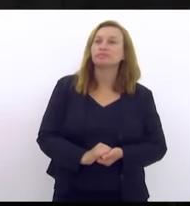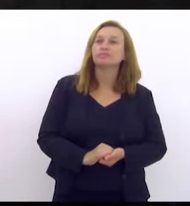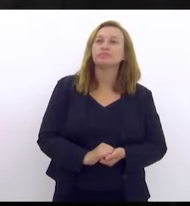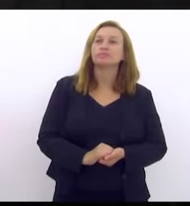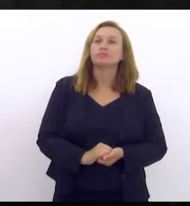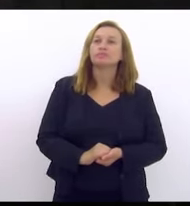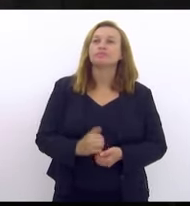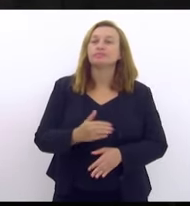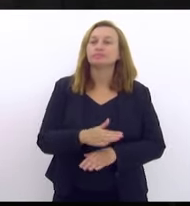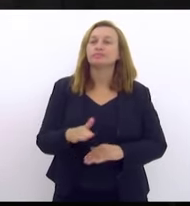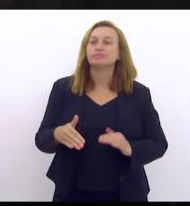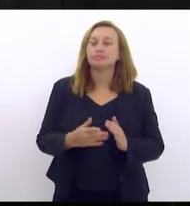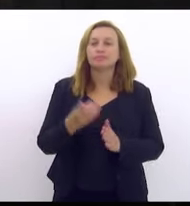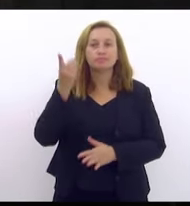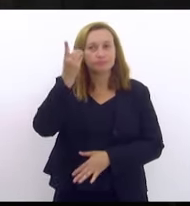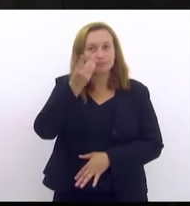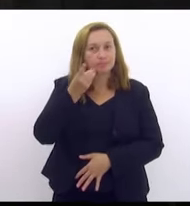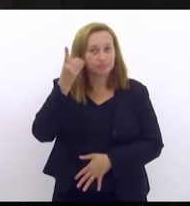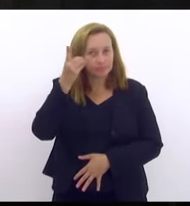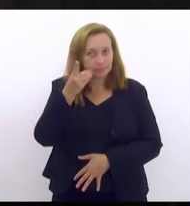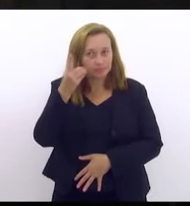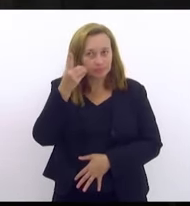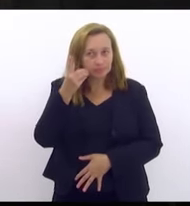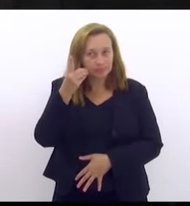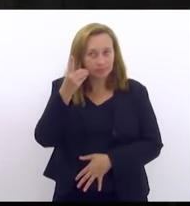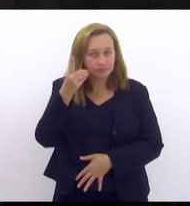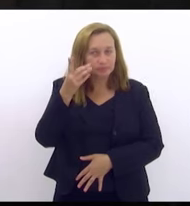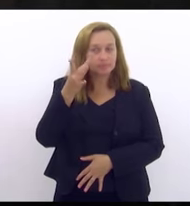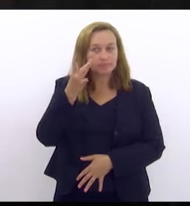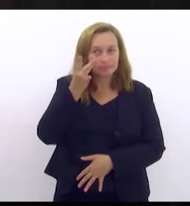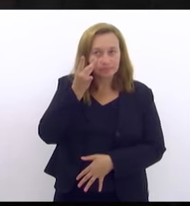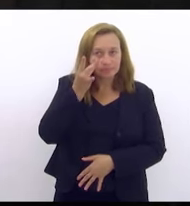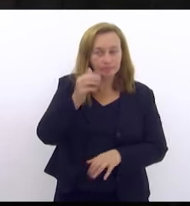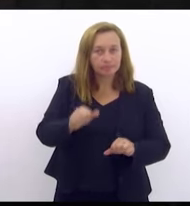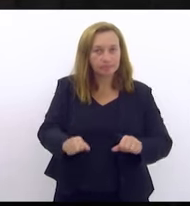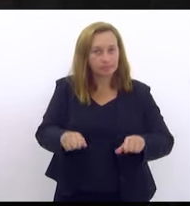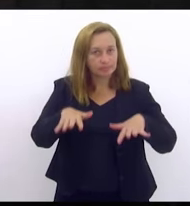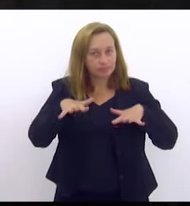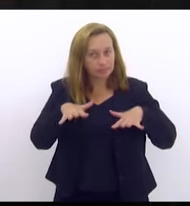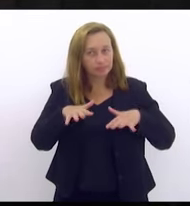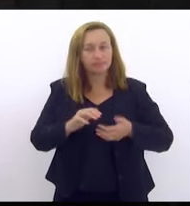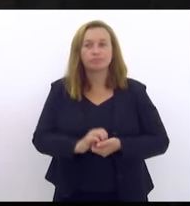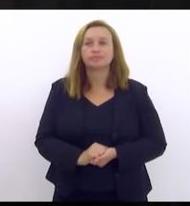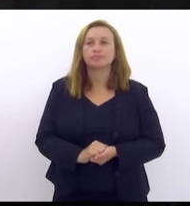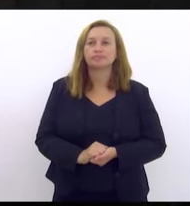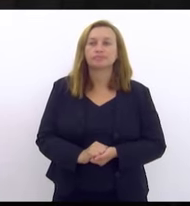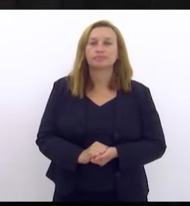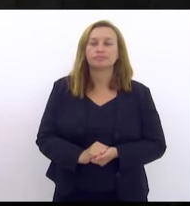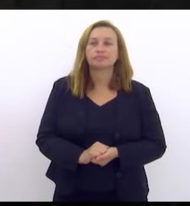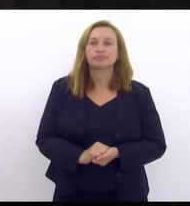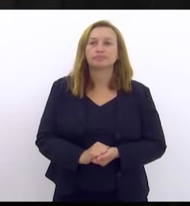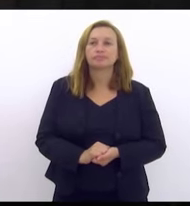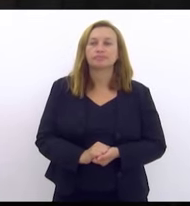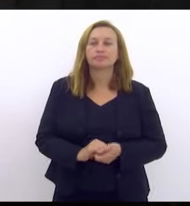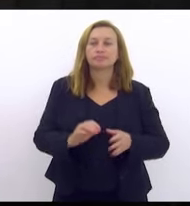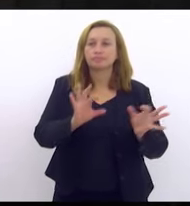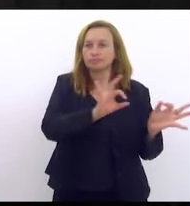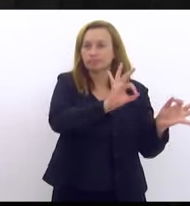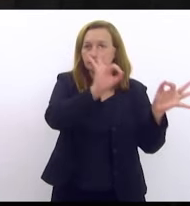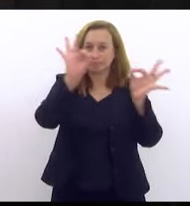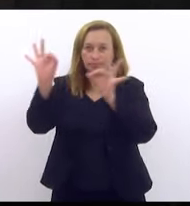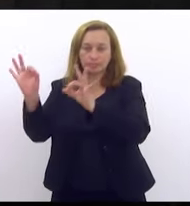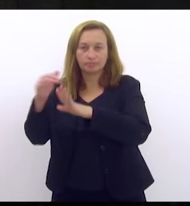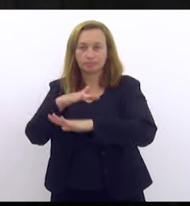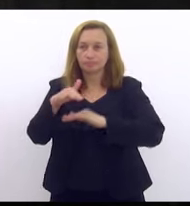senhoras e senhores deputados presentes em plenário, senhoras e senhores